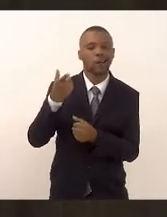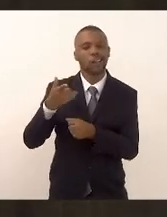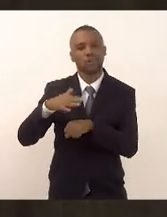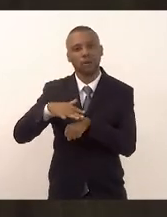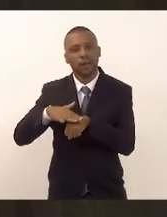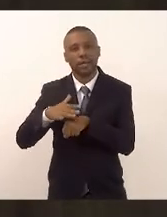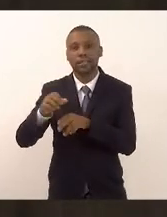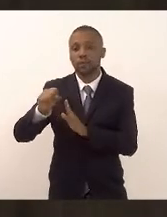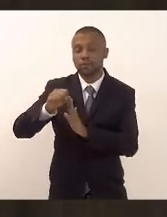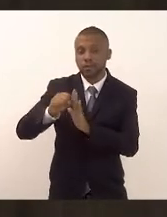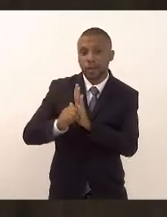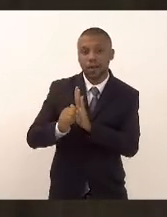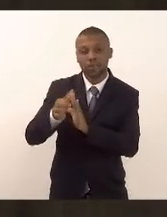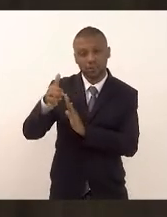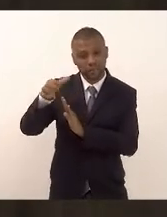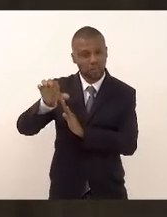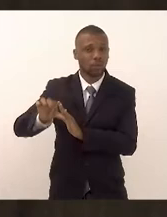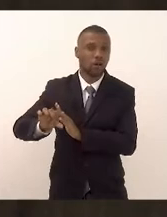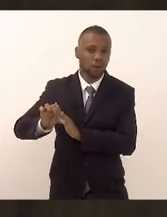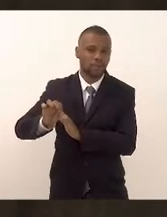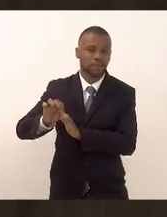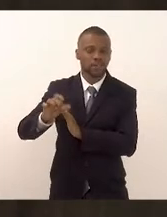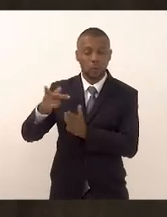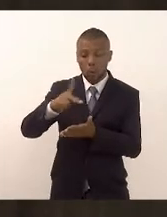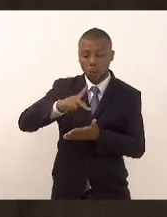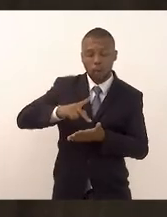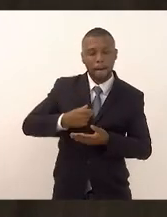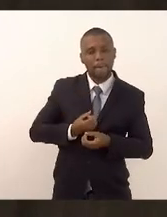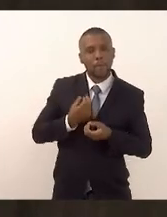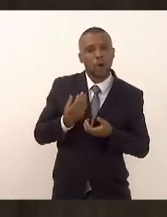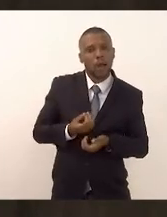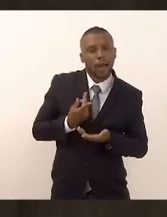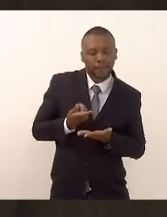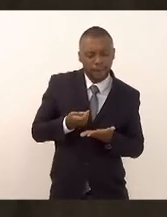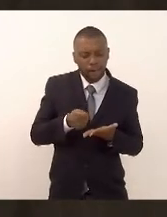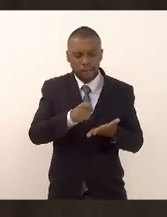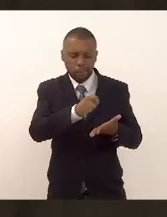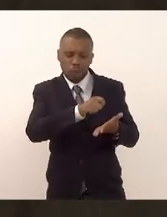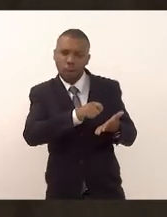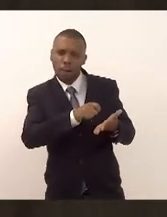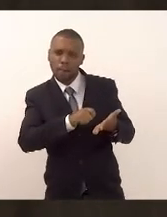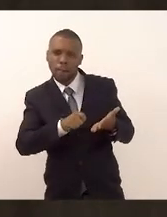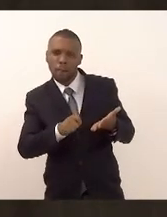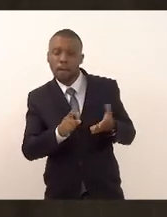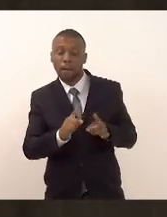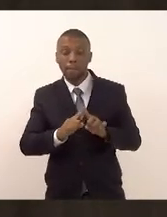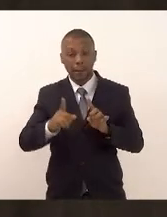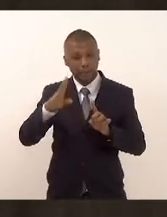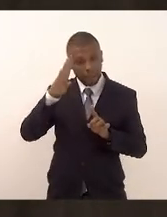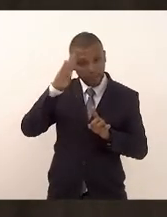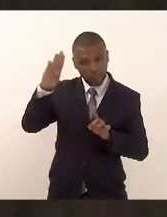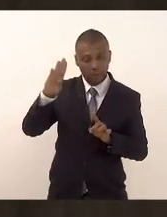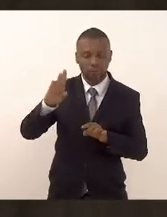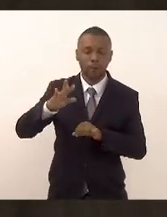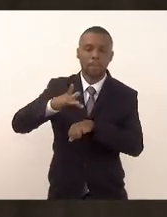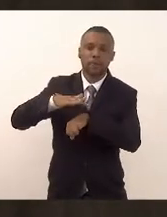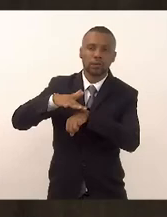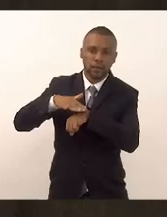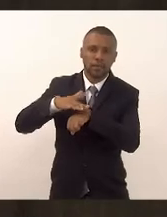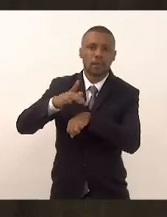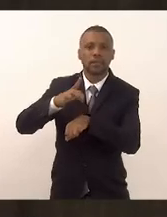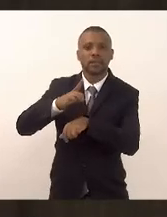século XIX, dos poetas, né, daqueles que amavam a poesia, mas, sobretudo, hoje, uma doença que tem o traço